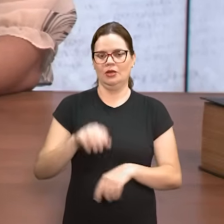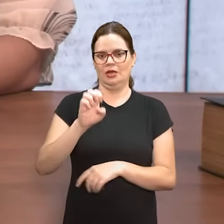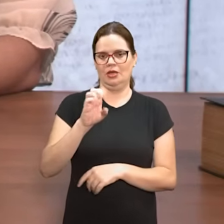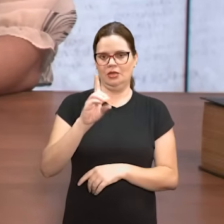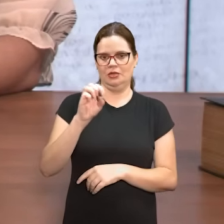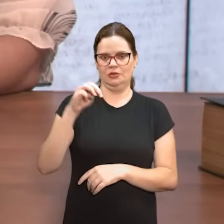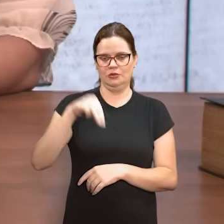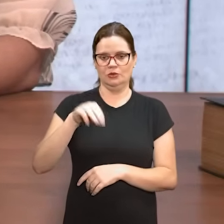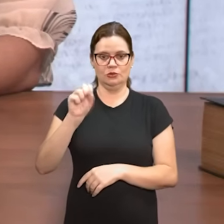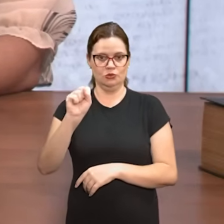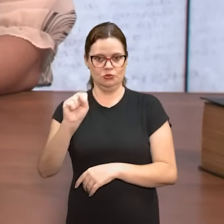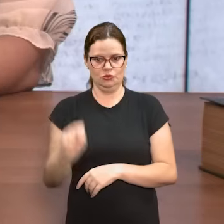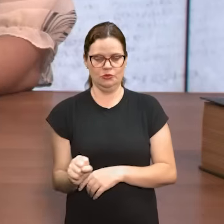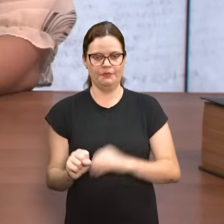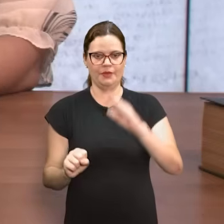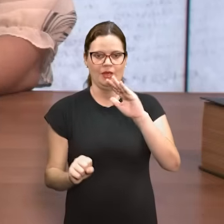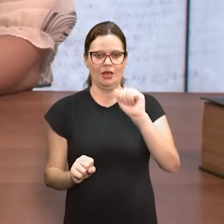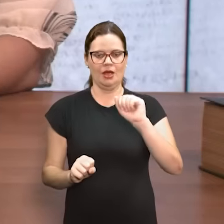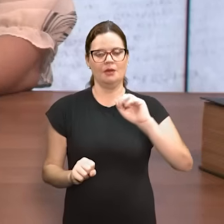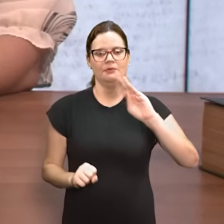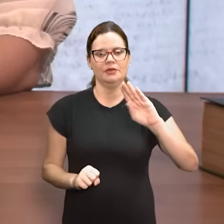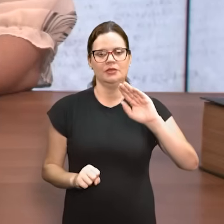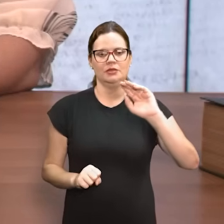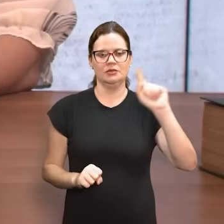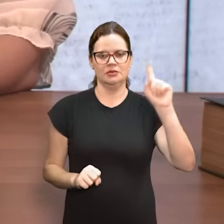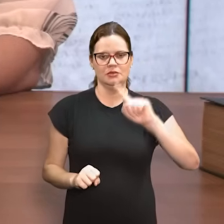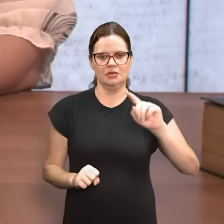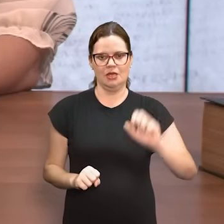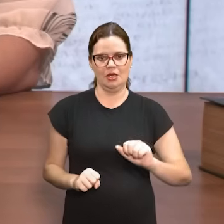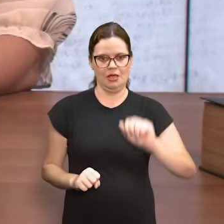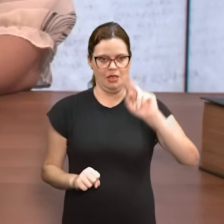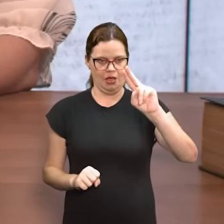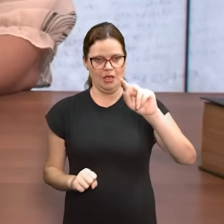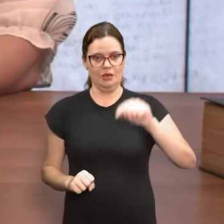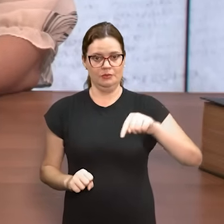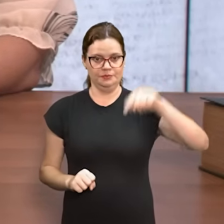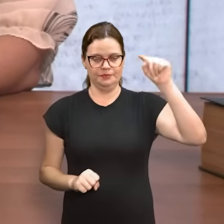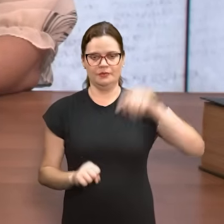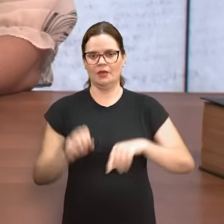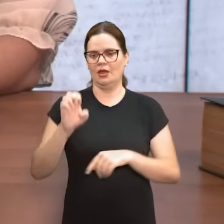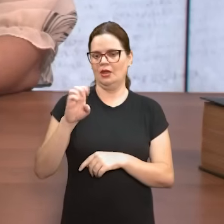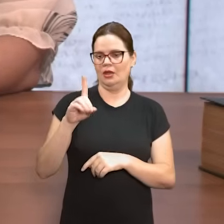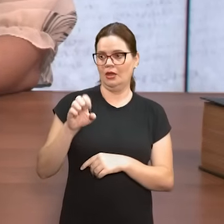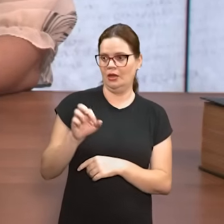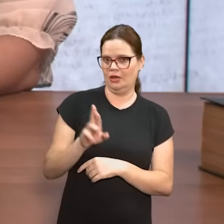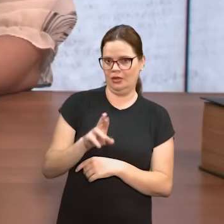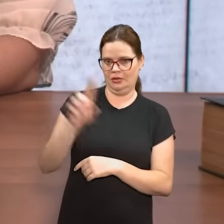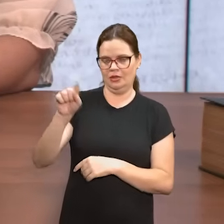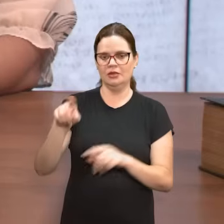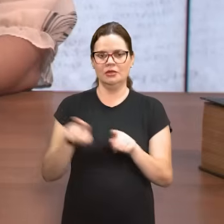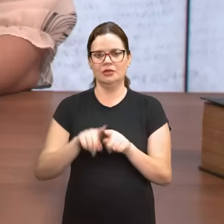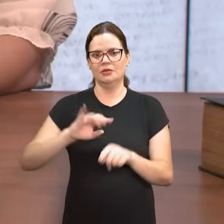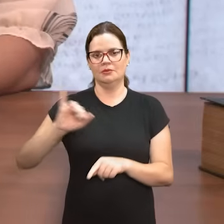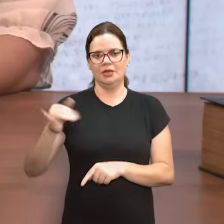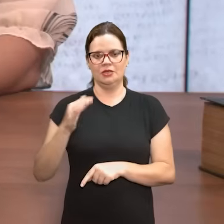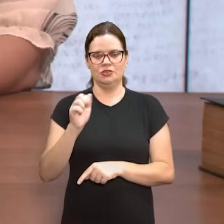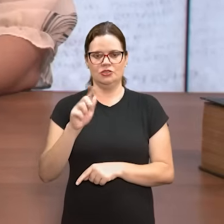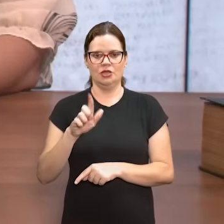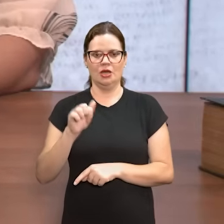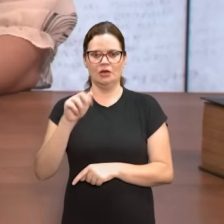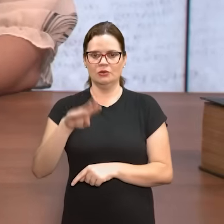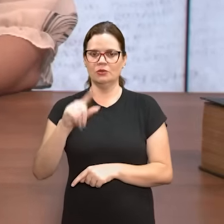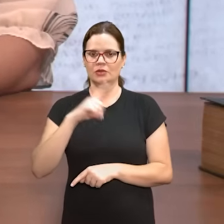sul, Cabizeel e Éder e Jagur, e Quiná e Dimona e Adada